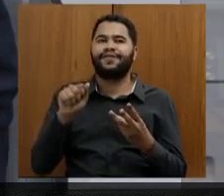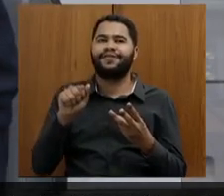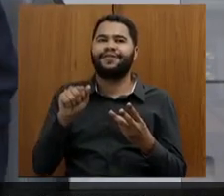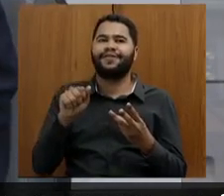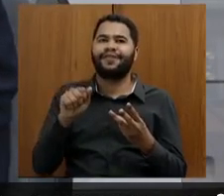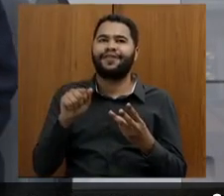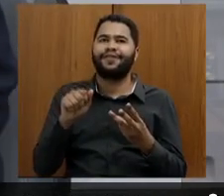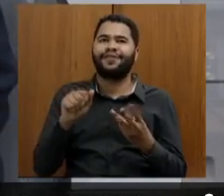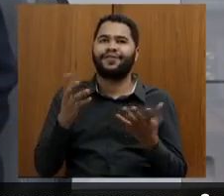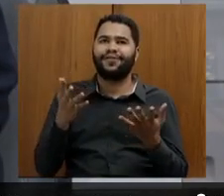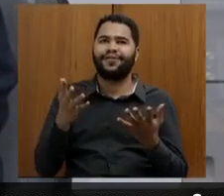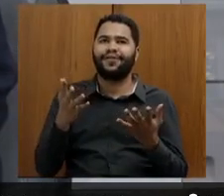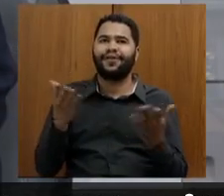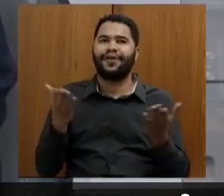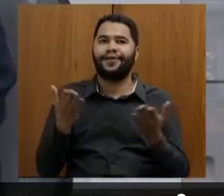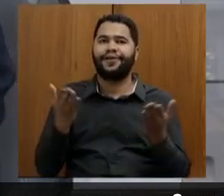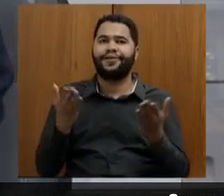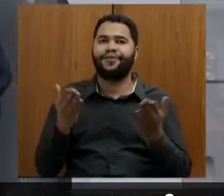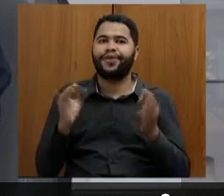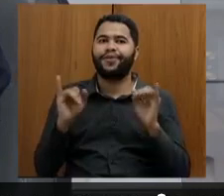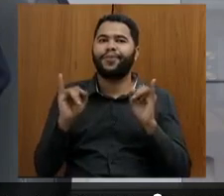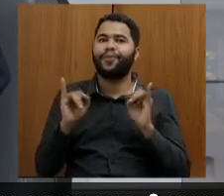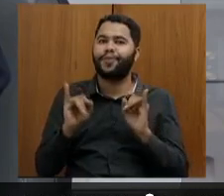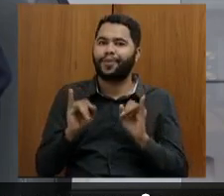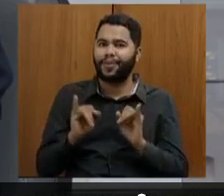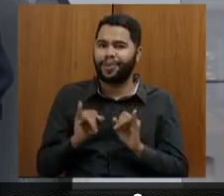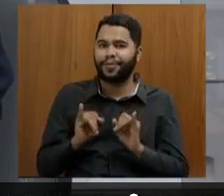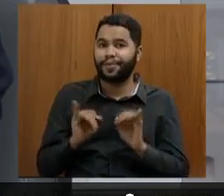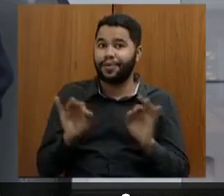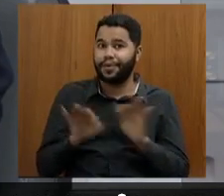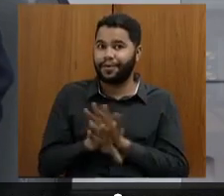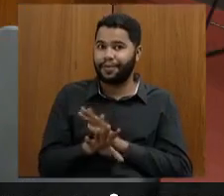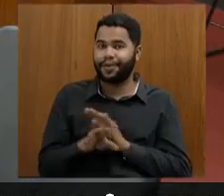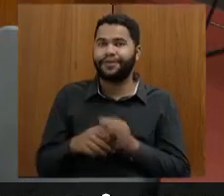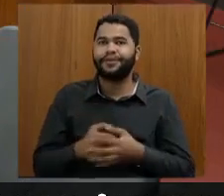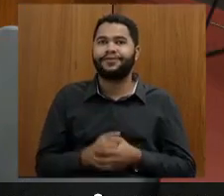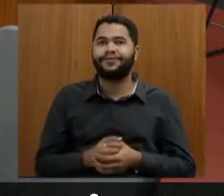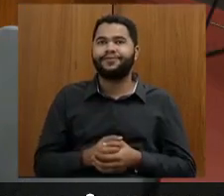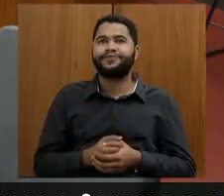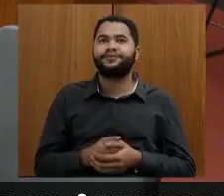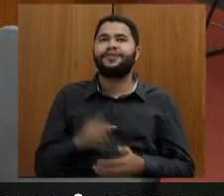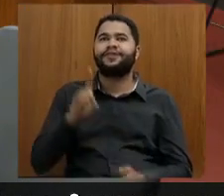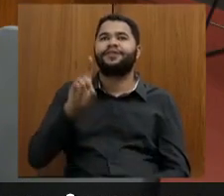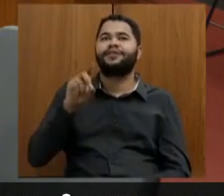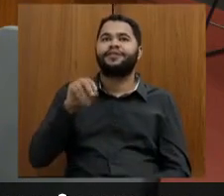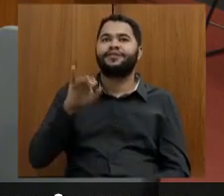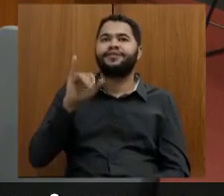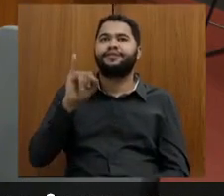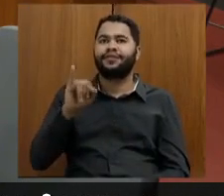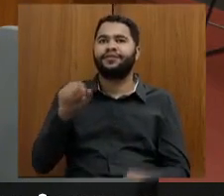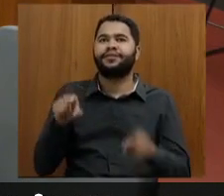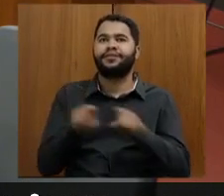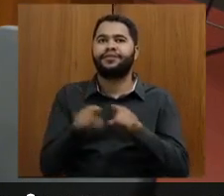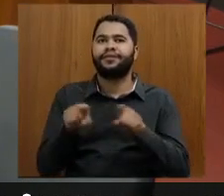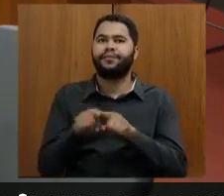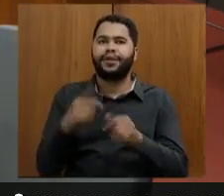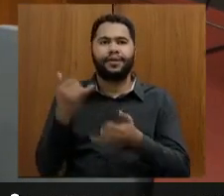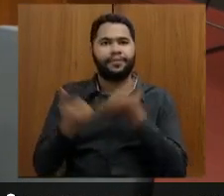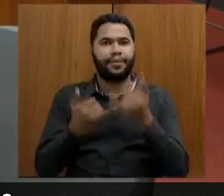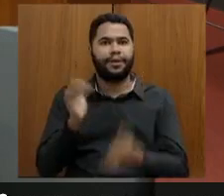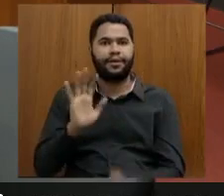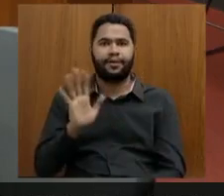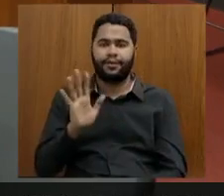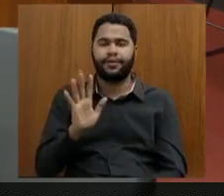lavar emagrecer não tem que acabar né e a hum a Dani também veio para brincadeira